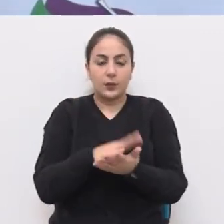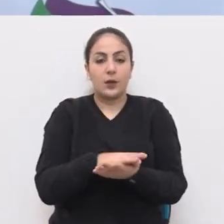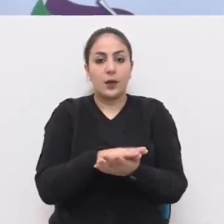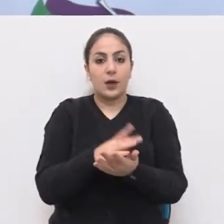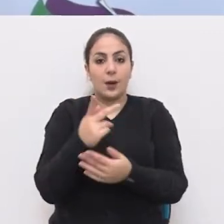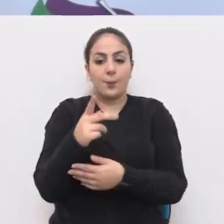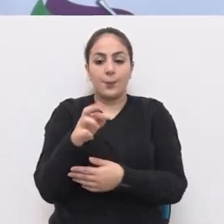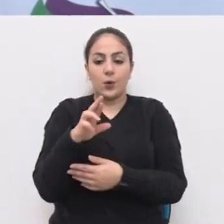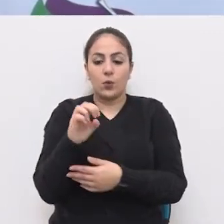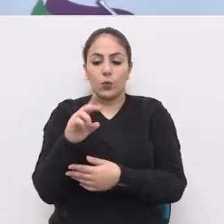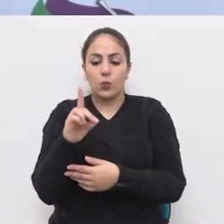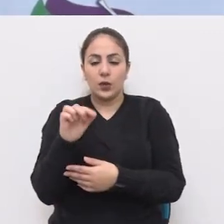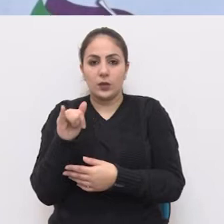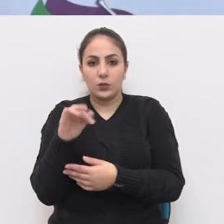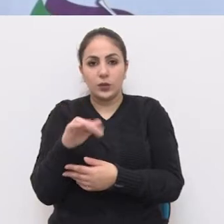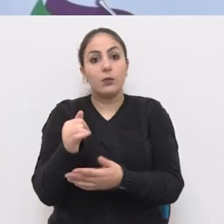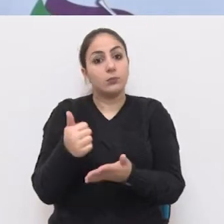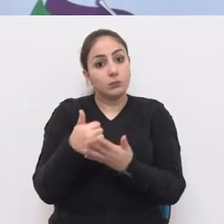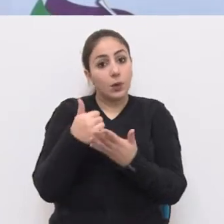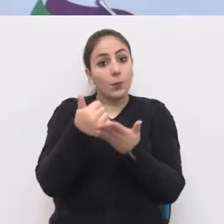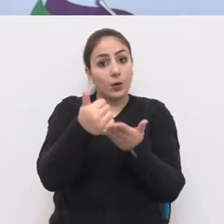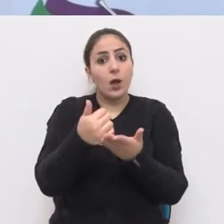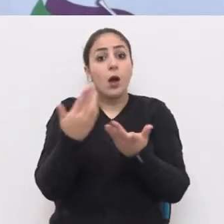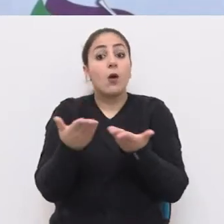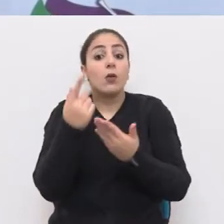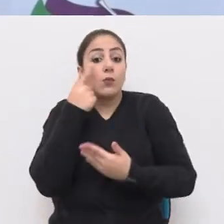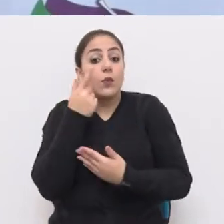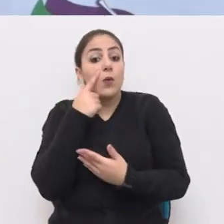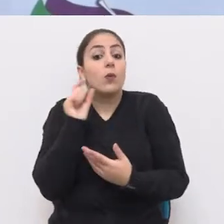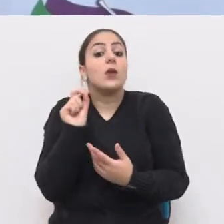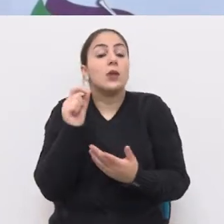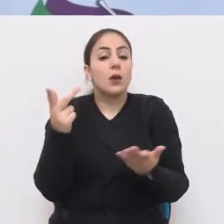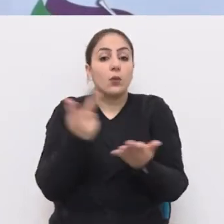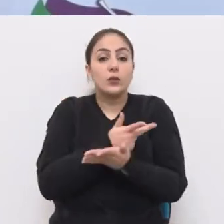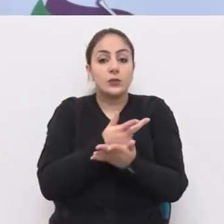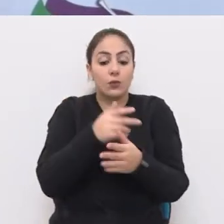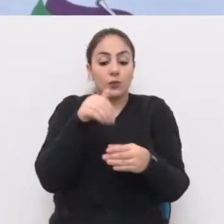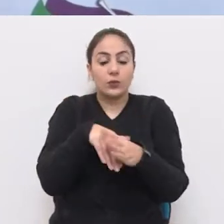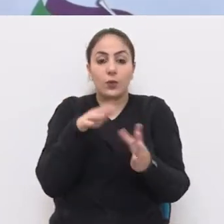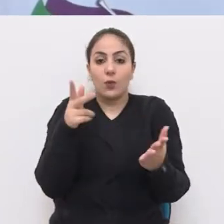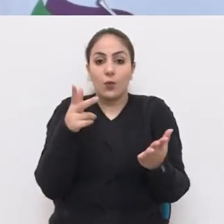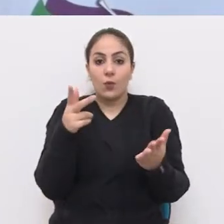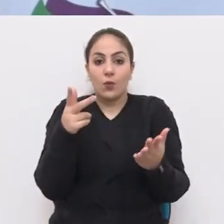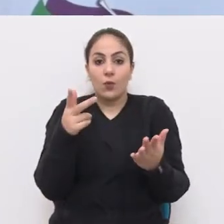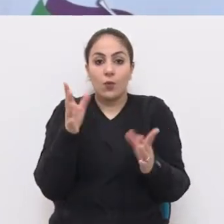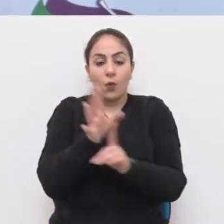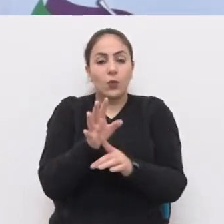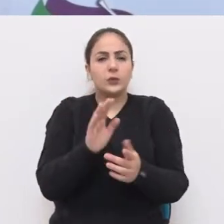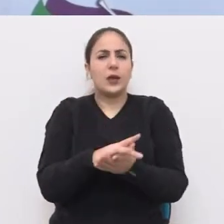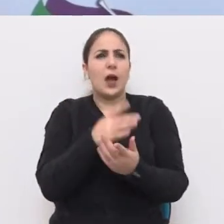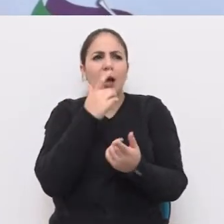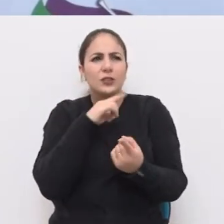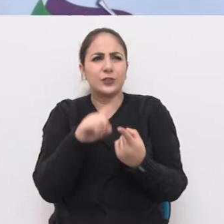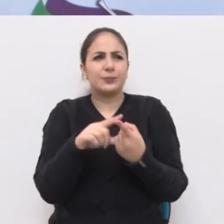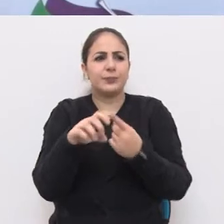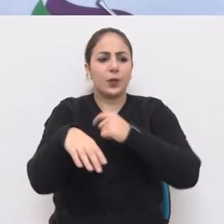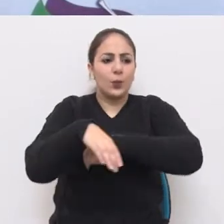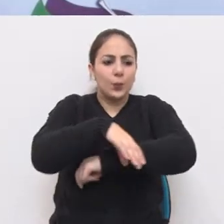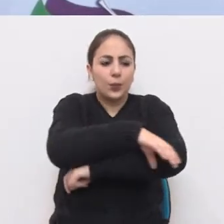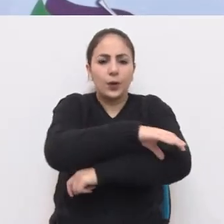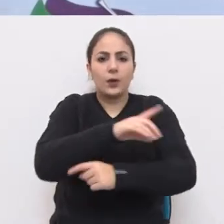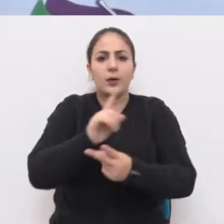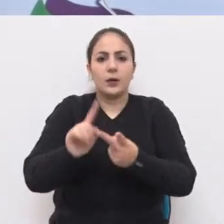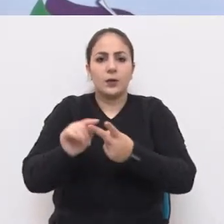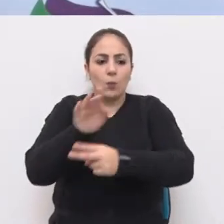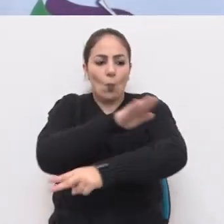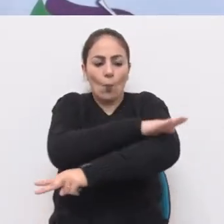parecer favorável, mas eu quero ver agora o que foi vetado. Eu acho que saneamento básico,